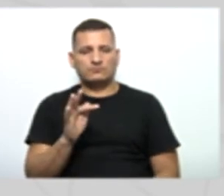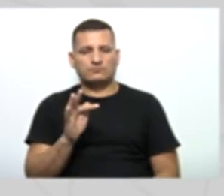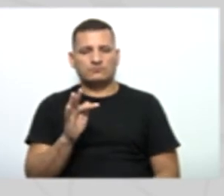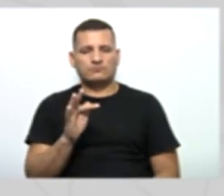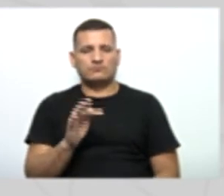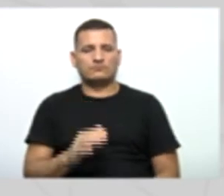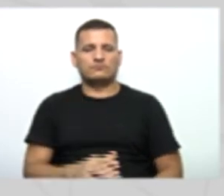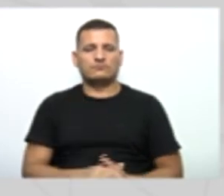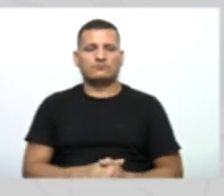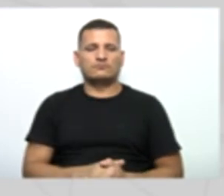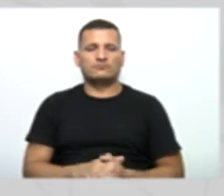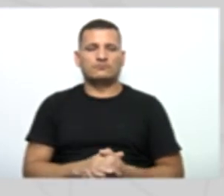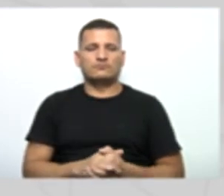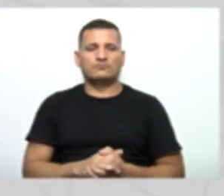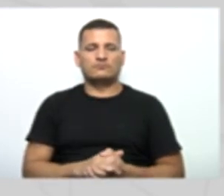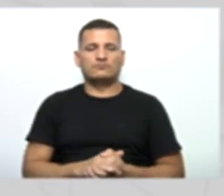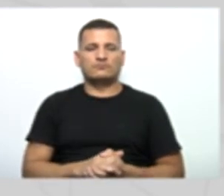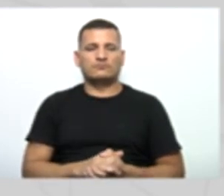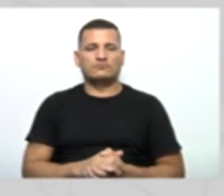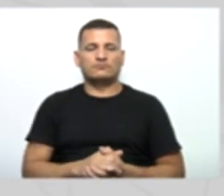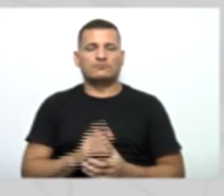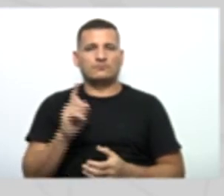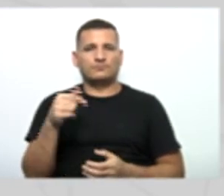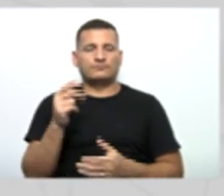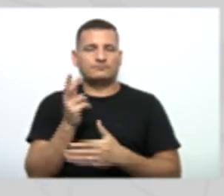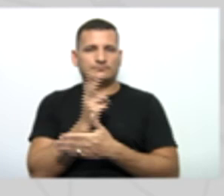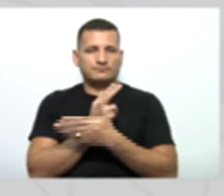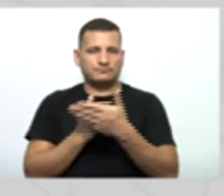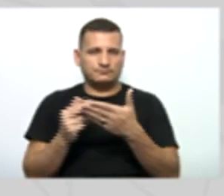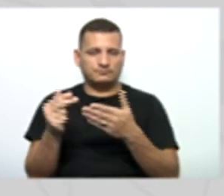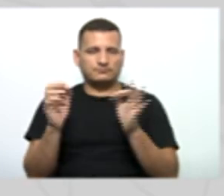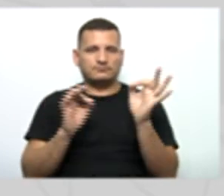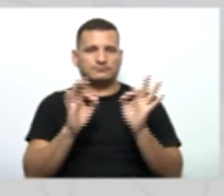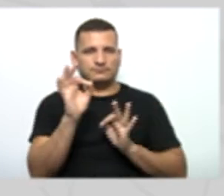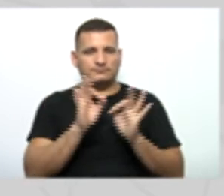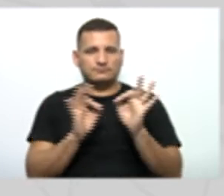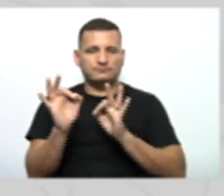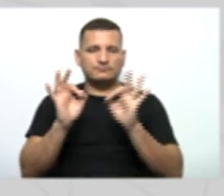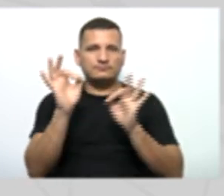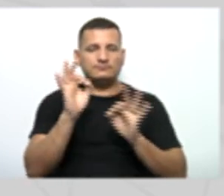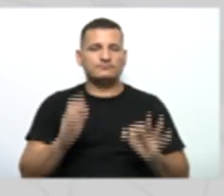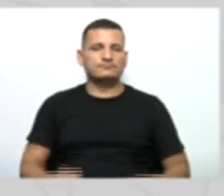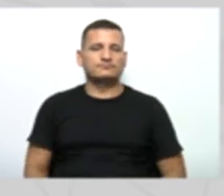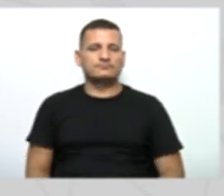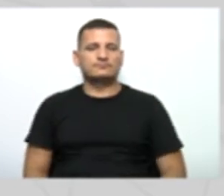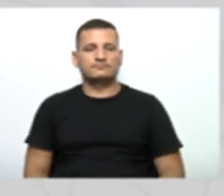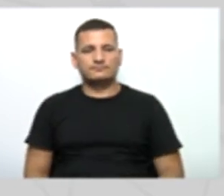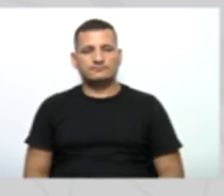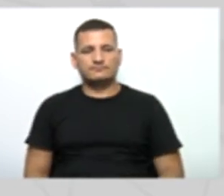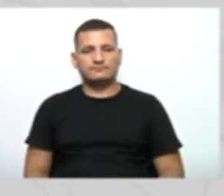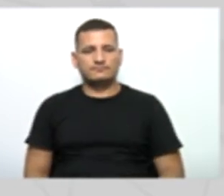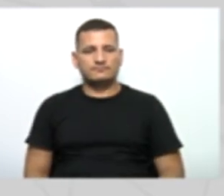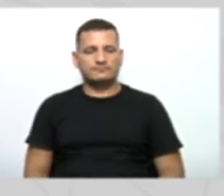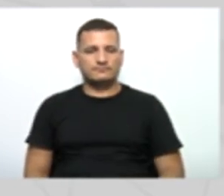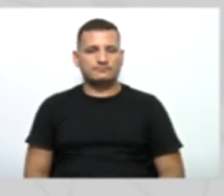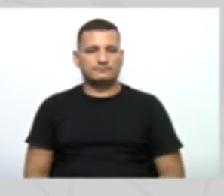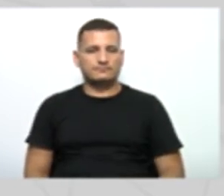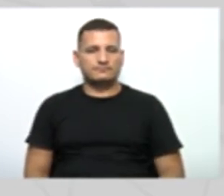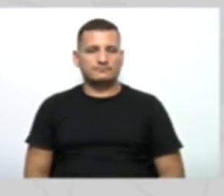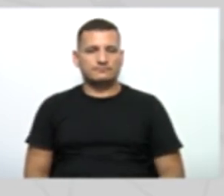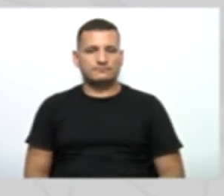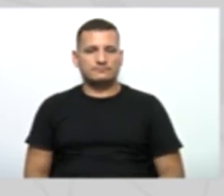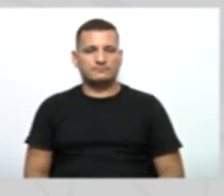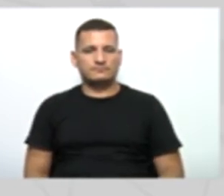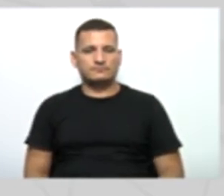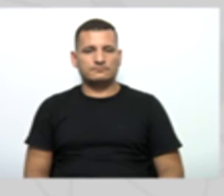pessoal. Olha lá, ó, montando aqui o diagrama, ó, você vai fazer o que? Vem lá, ó, diagrama de